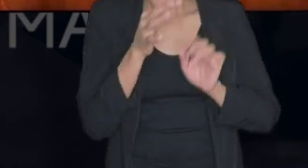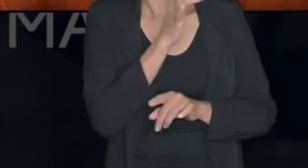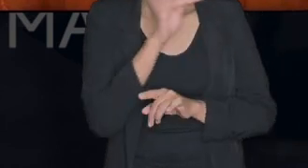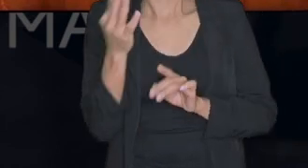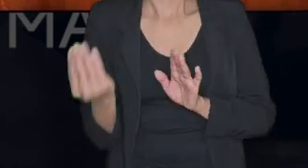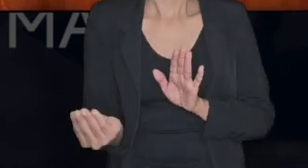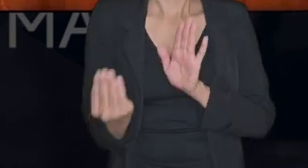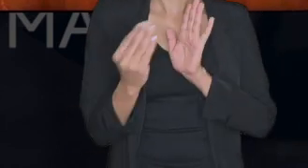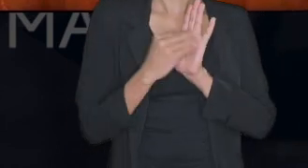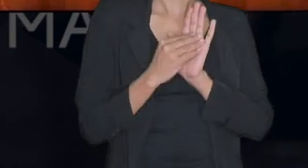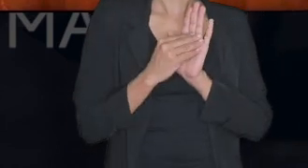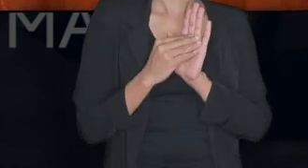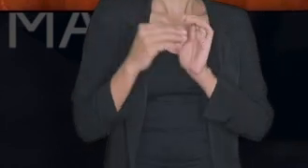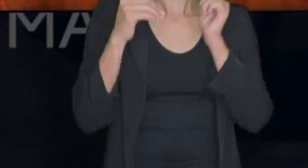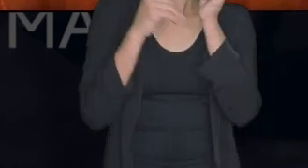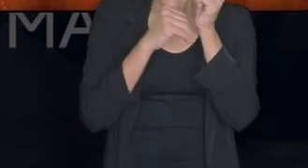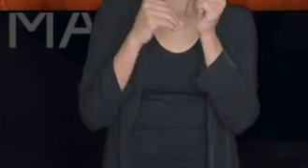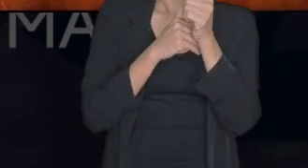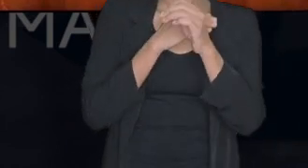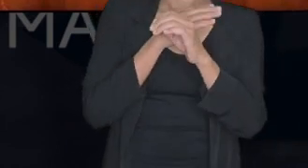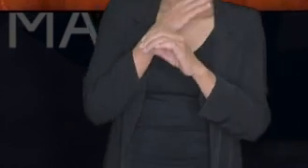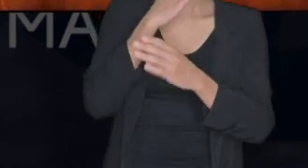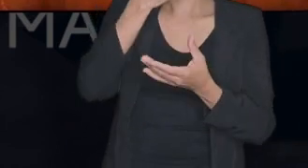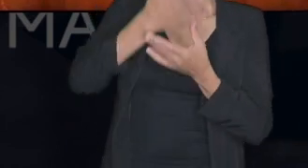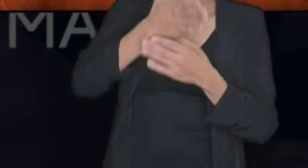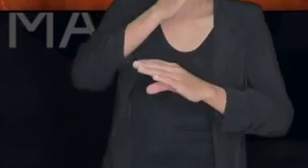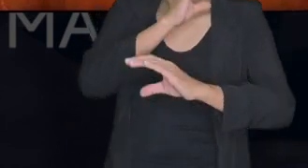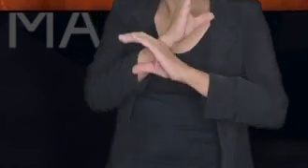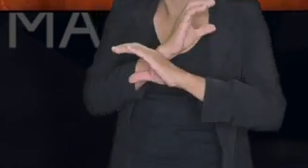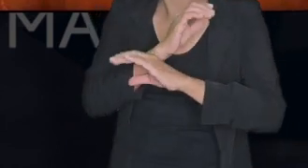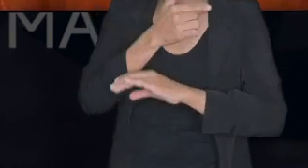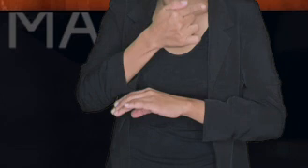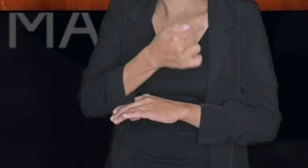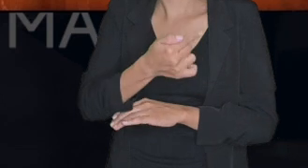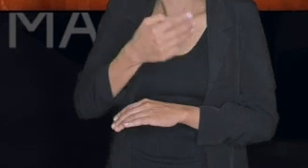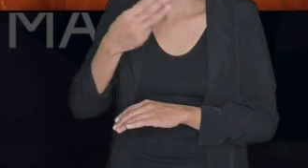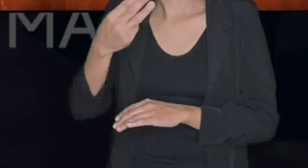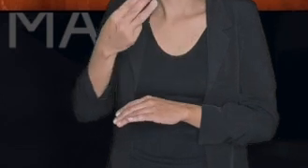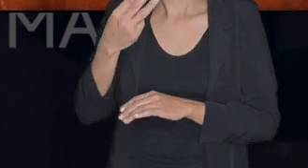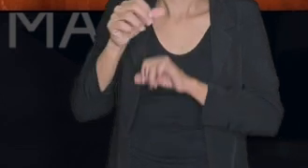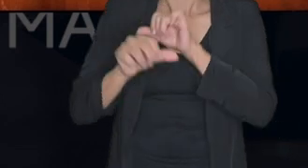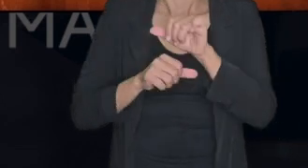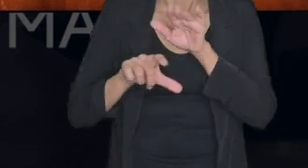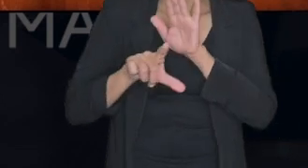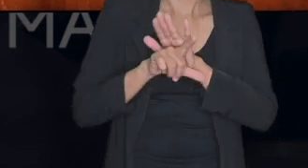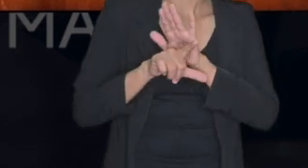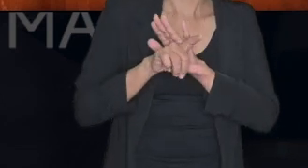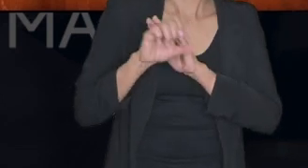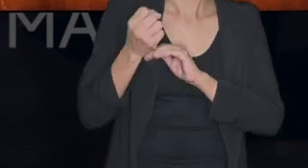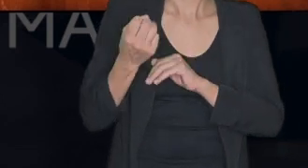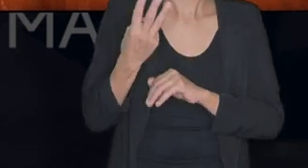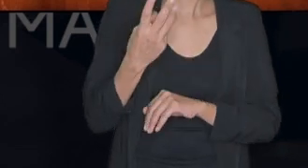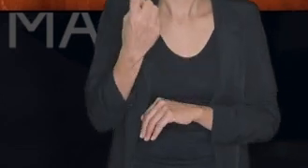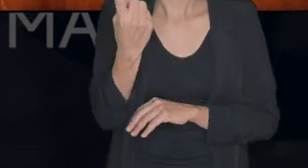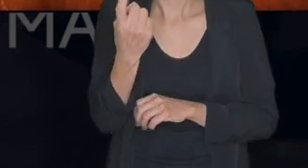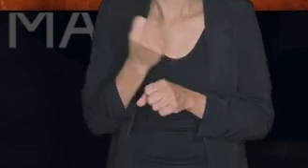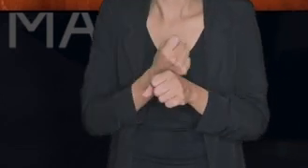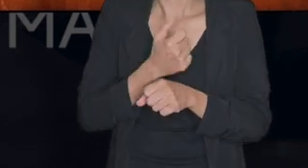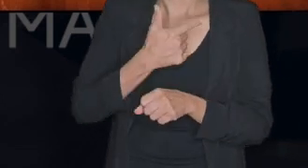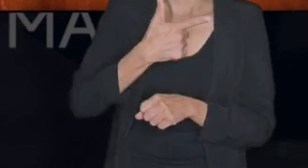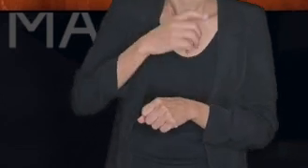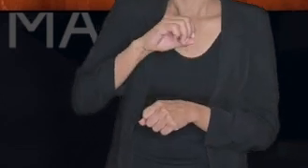de 73 uma alteração por meio da Lei 11.441 de 2007, dizendo que separação e